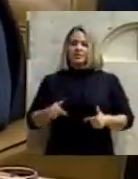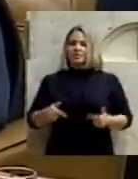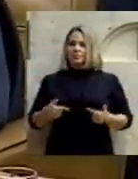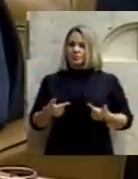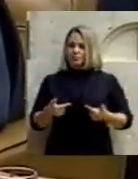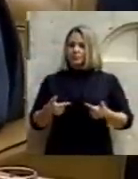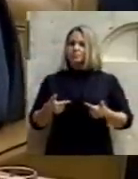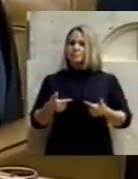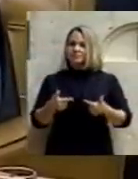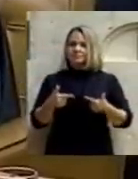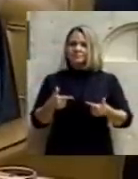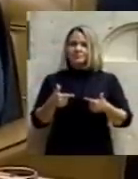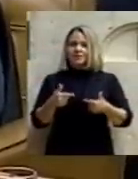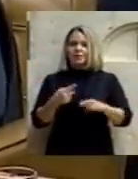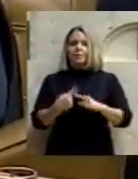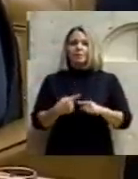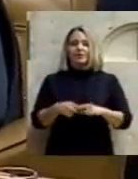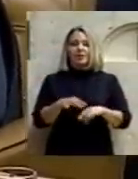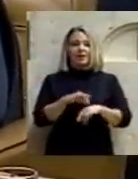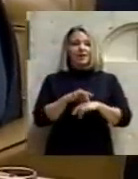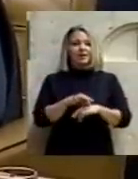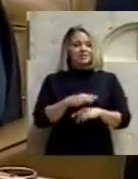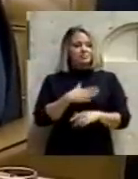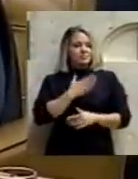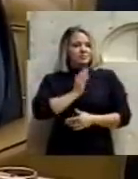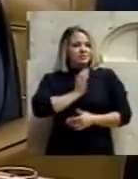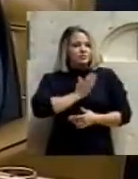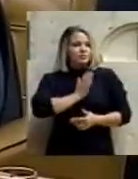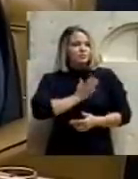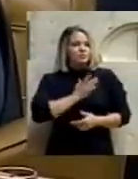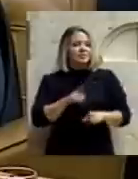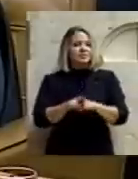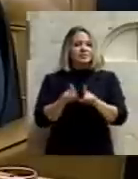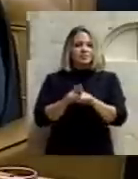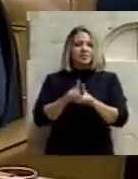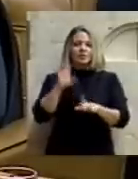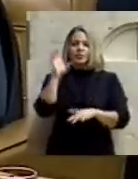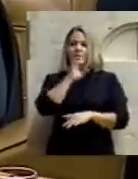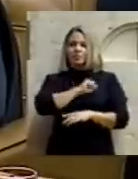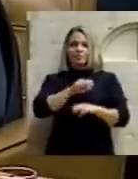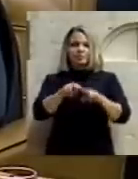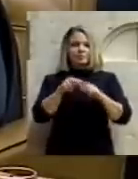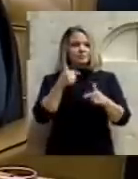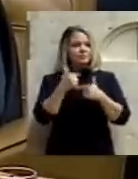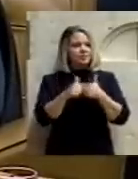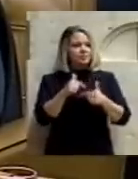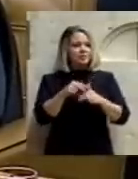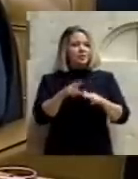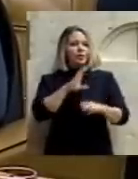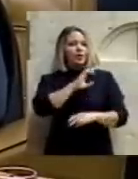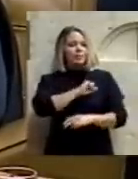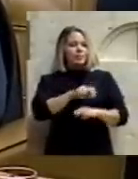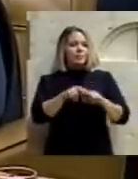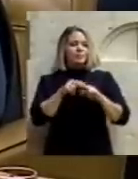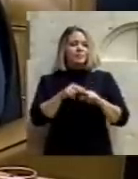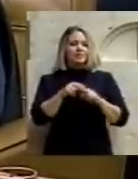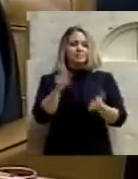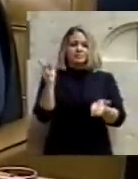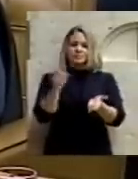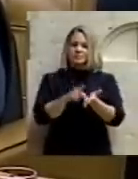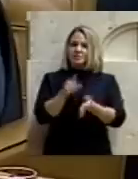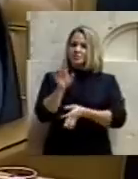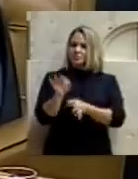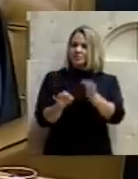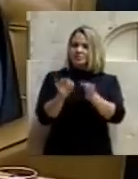presidente, no sacrário do seu peito, esse seu amor pela Suprema Corte, esse amor pela verdade, pela justiça e por